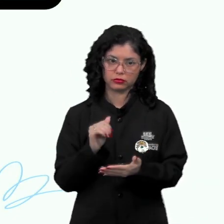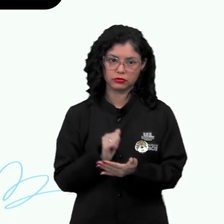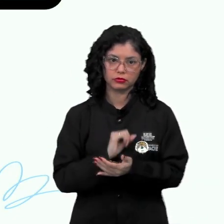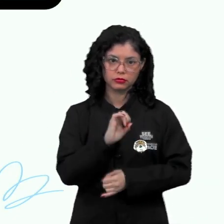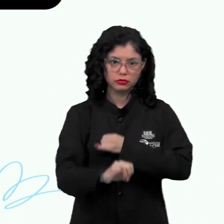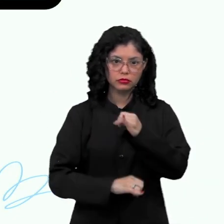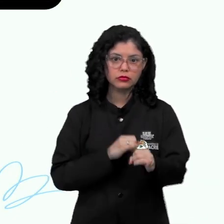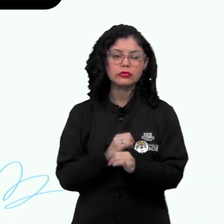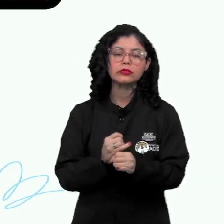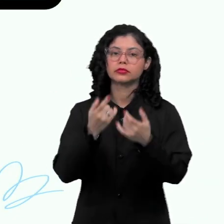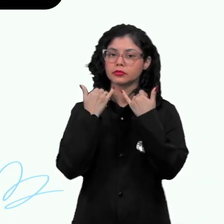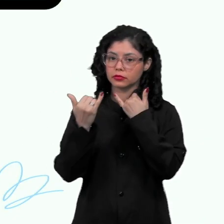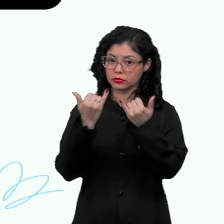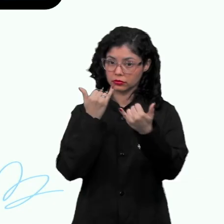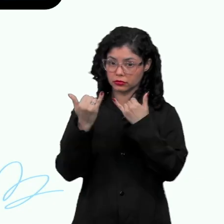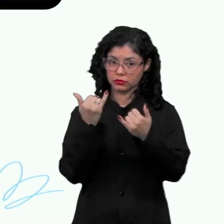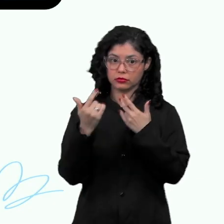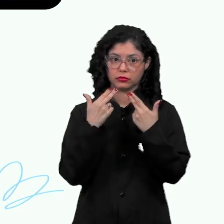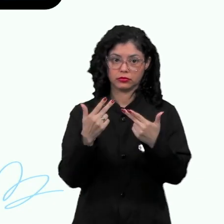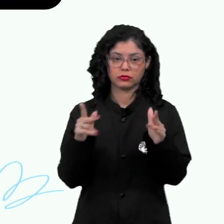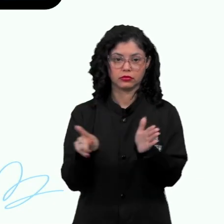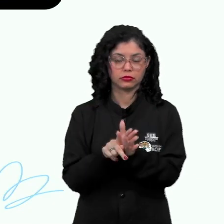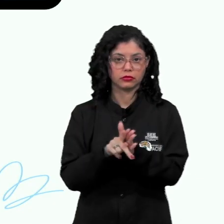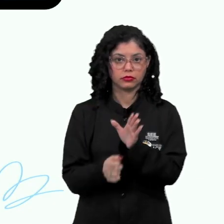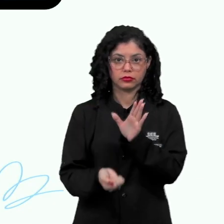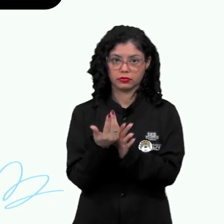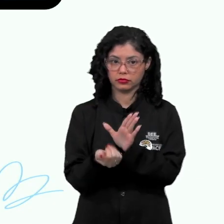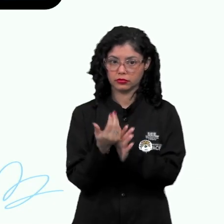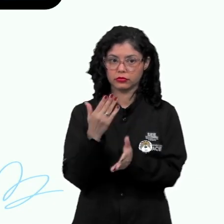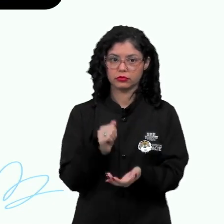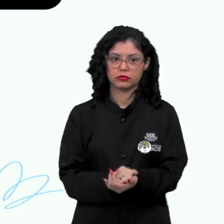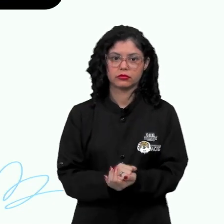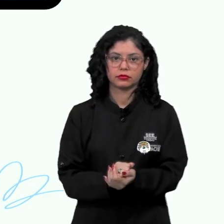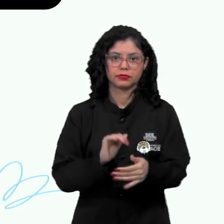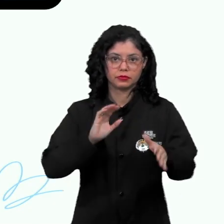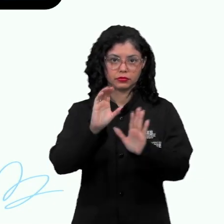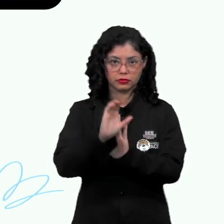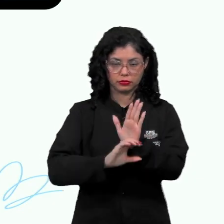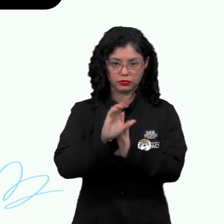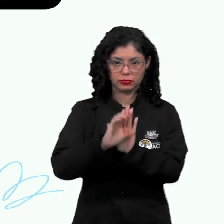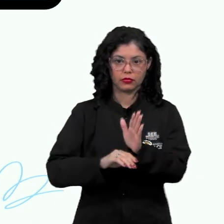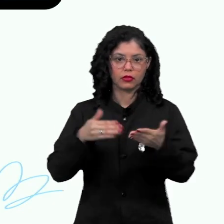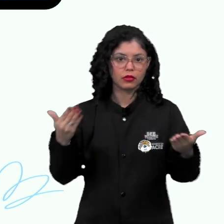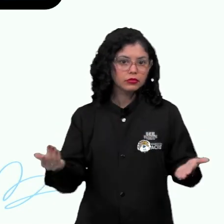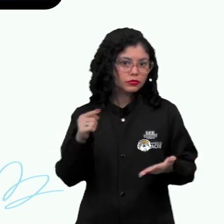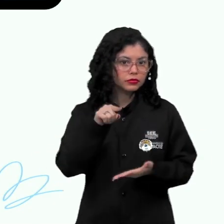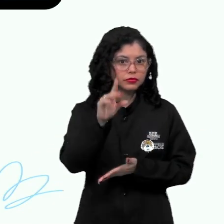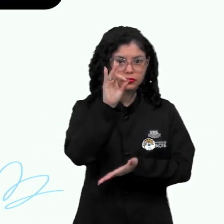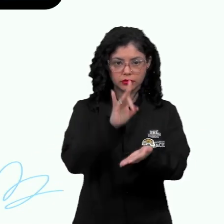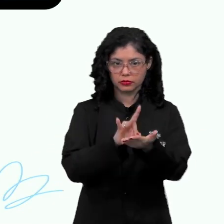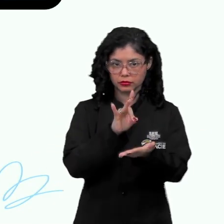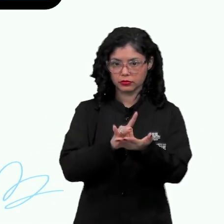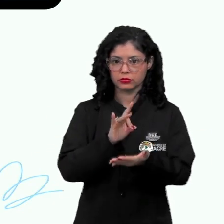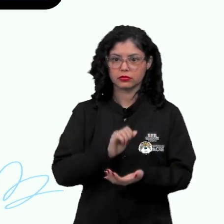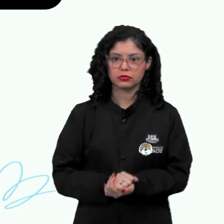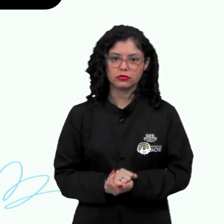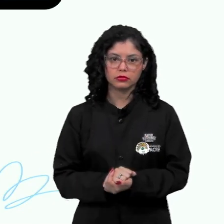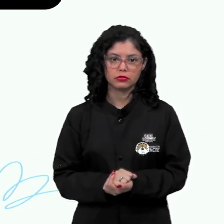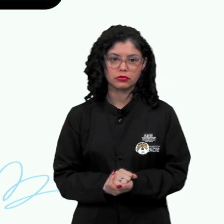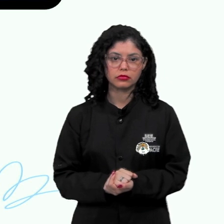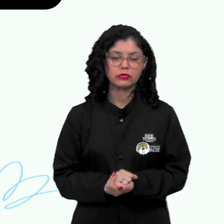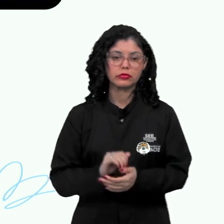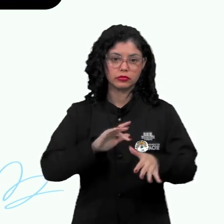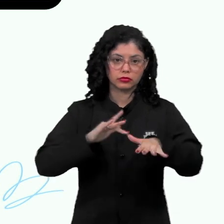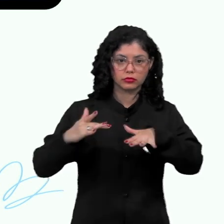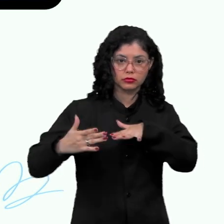internet, aos meios de comunicação, pode produzir conteúdo. Então, isso é verdadeiro. As